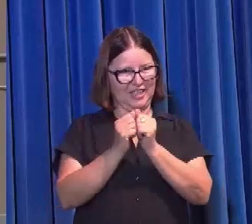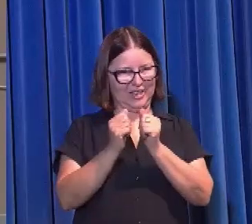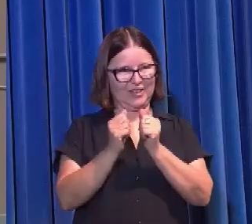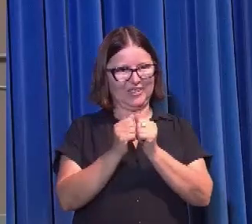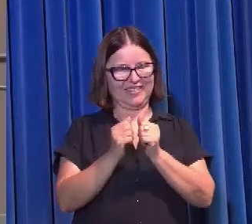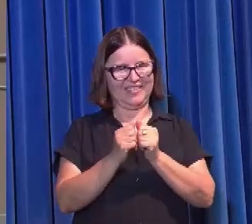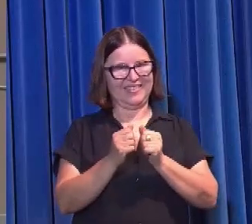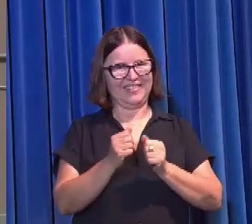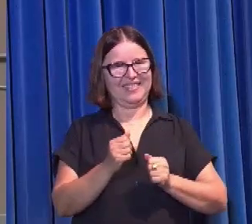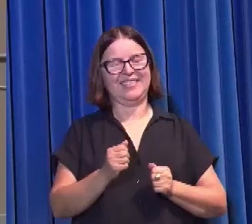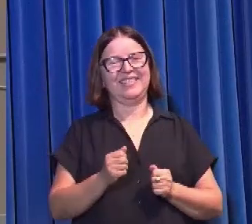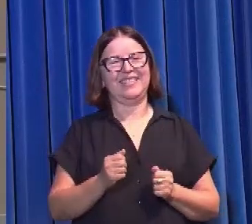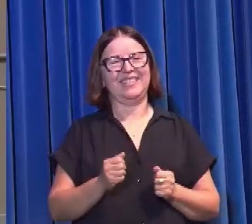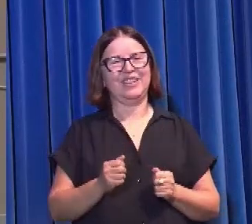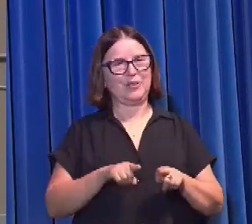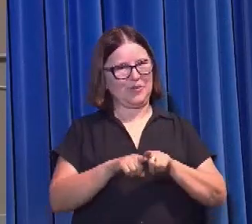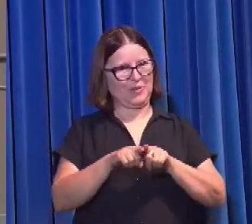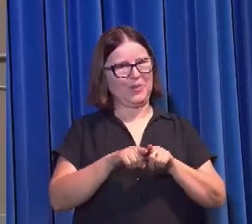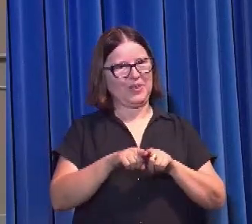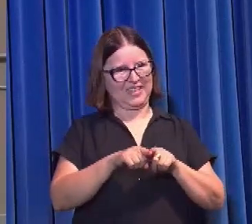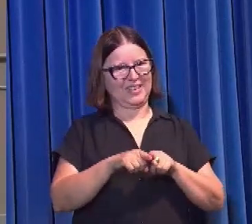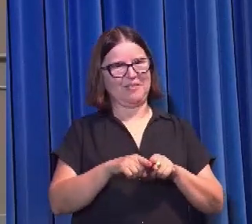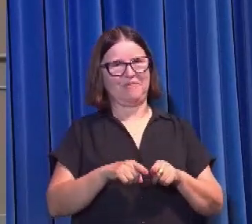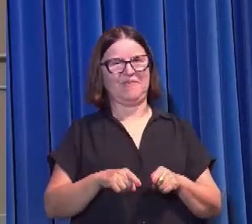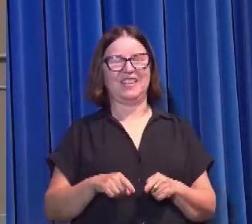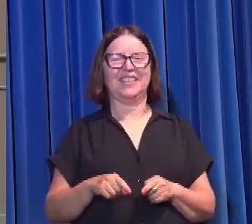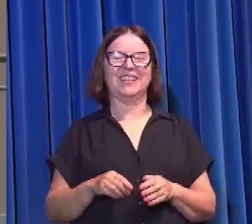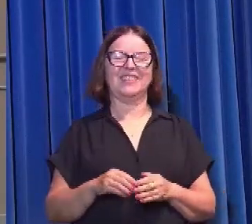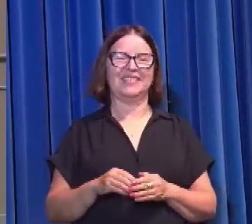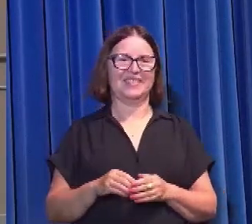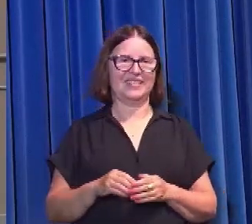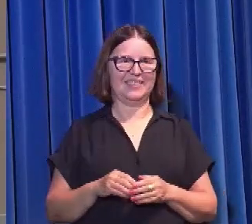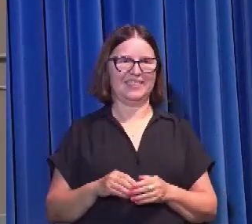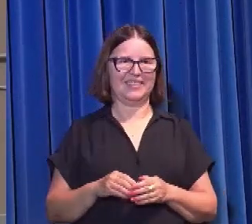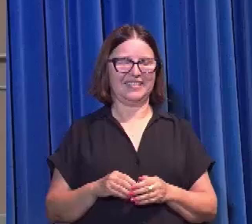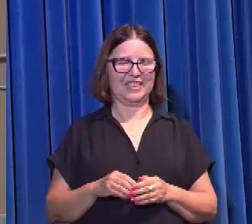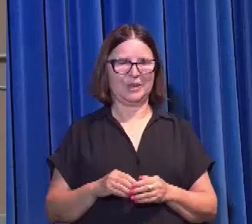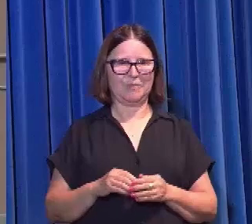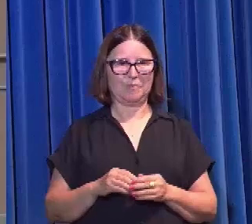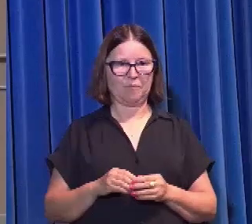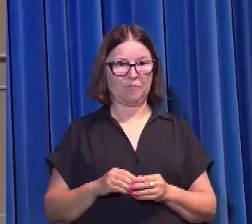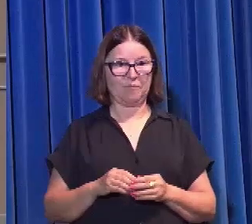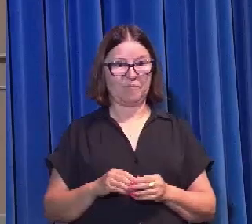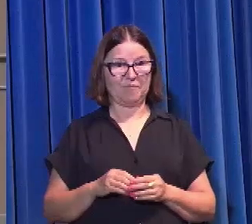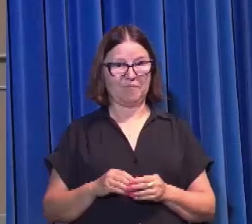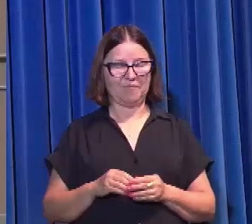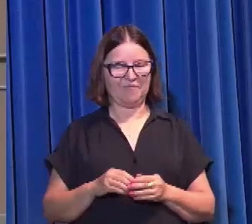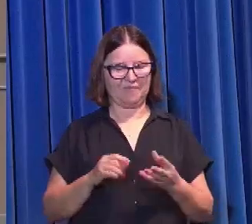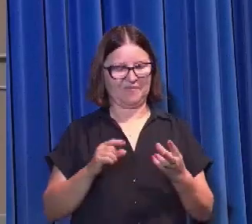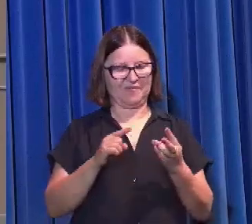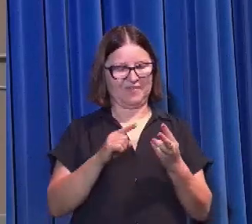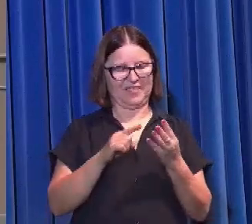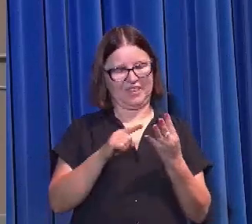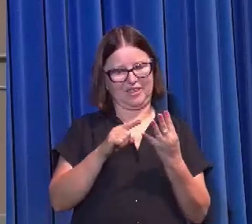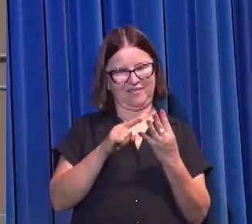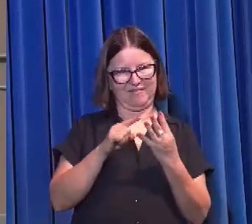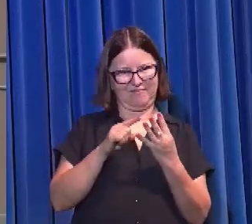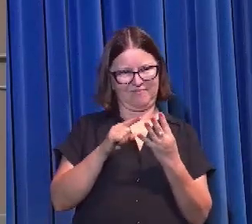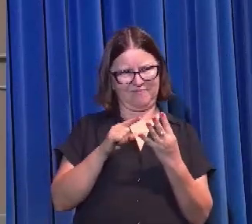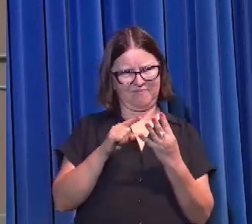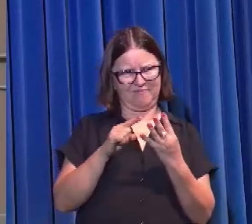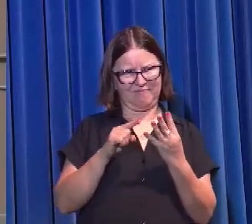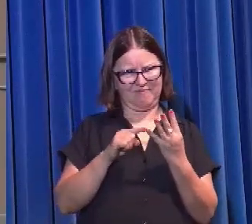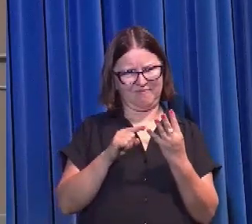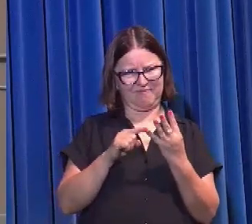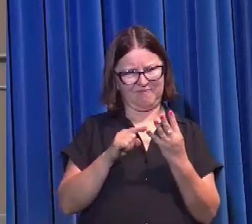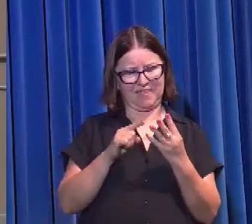a igreja. Você vai crescer. E o seu irmão também. E por fim, coloque-se diante do Senhor.